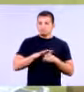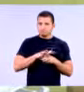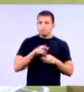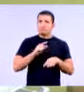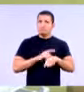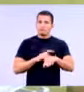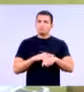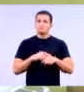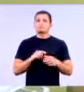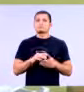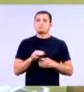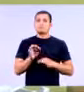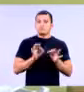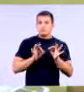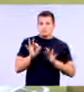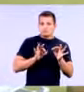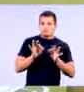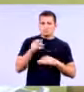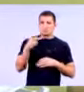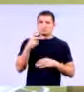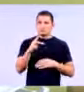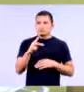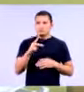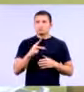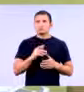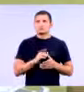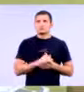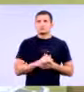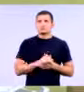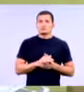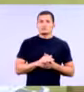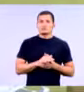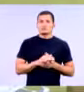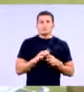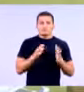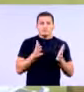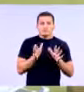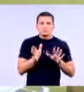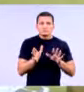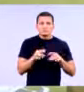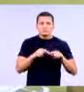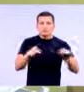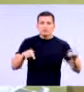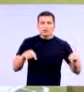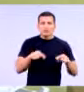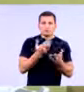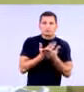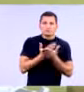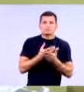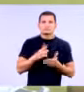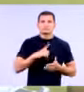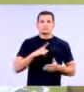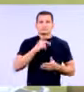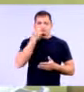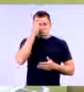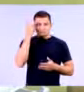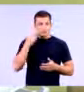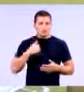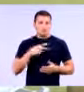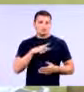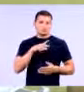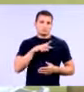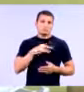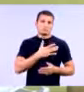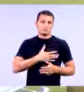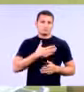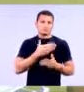organizando. Outra coisa é organizar seu espaço de estudo, né? E tem gente que gosta eu particularmente gosto